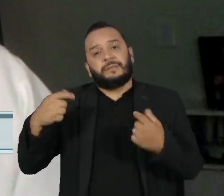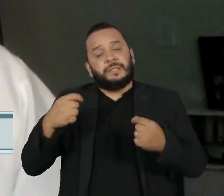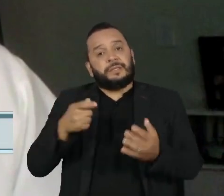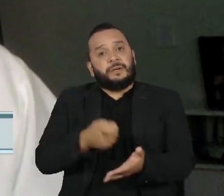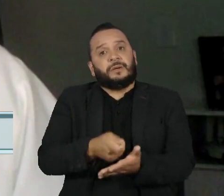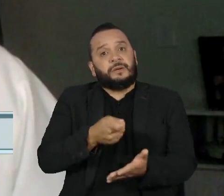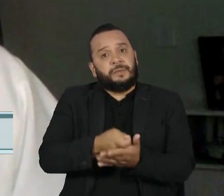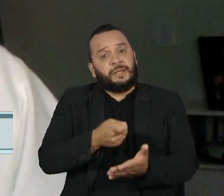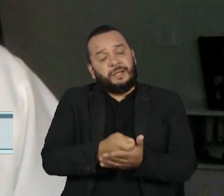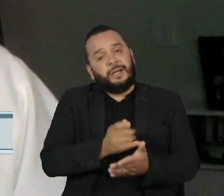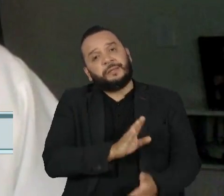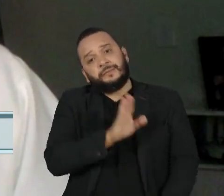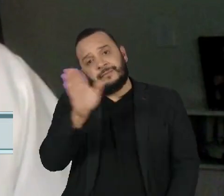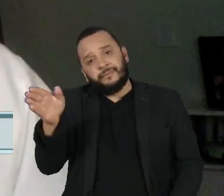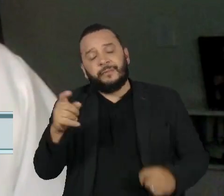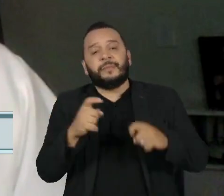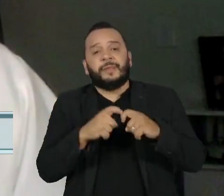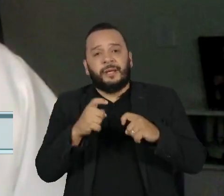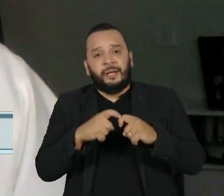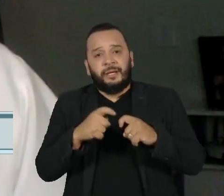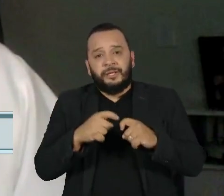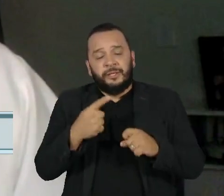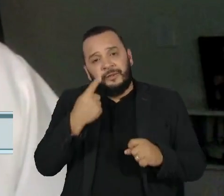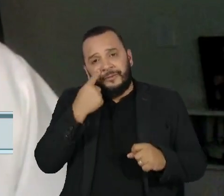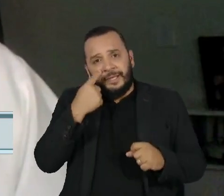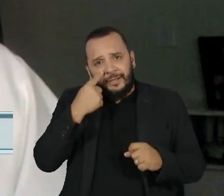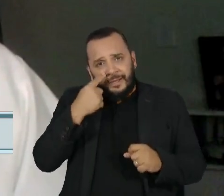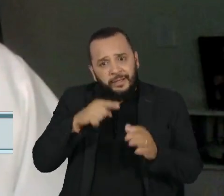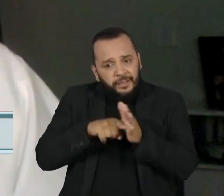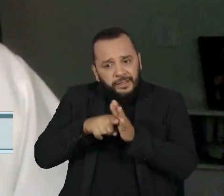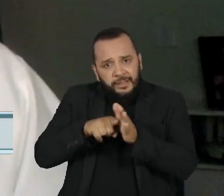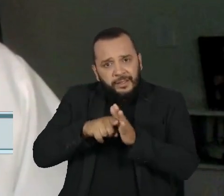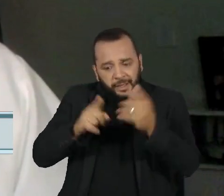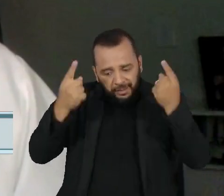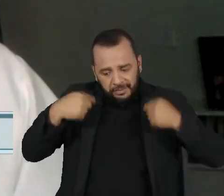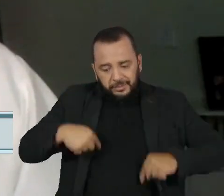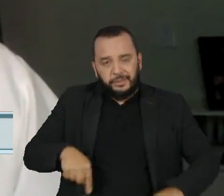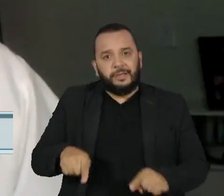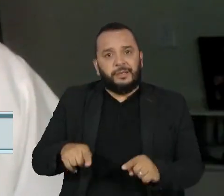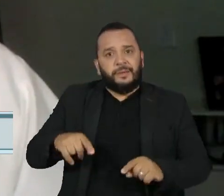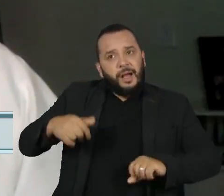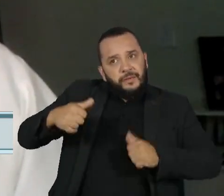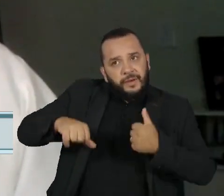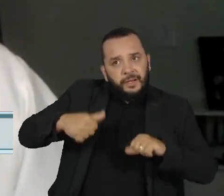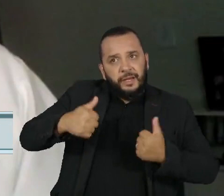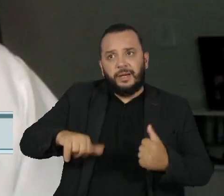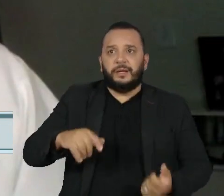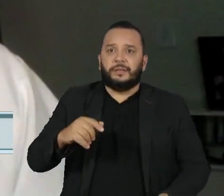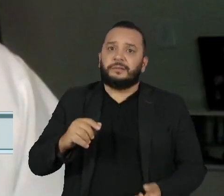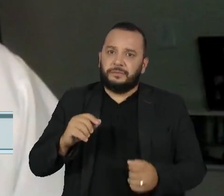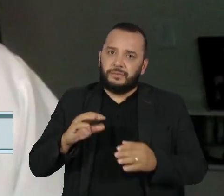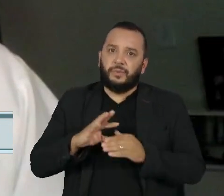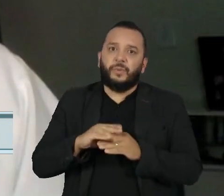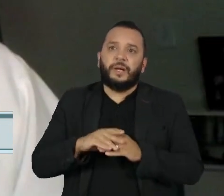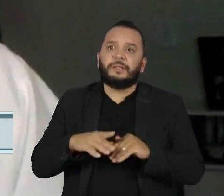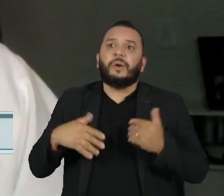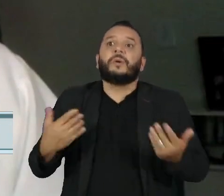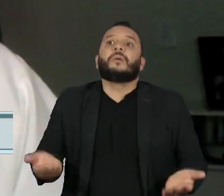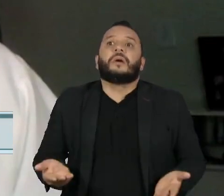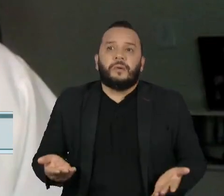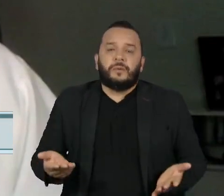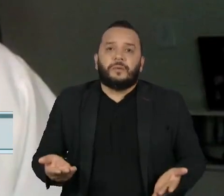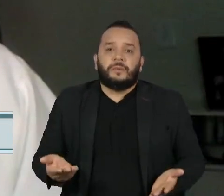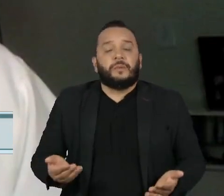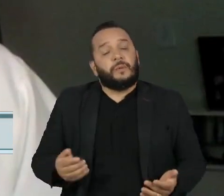obrigatoriamente procurar serviço médico para avaliar, entre outras possibilidades, averiguar